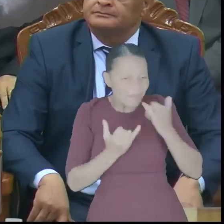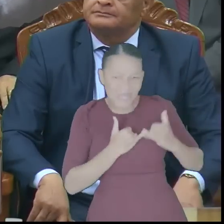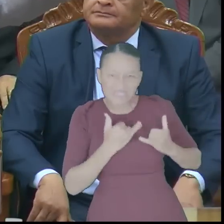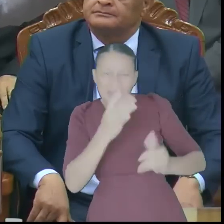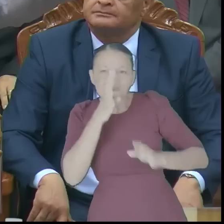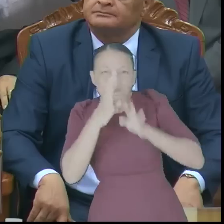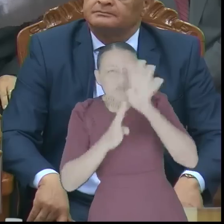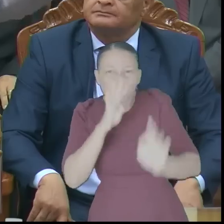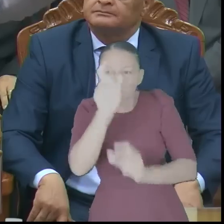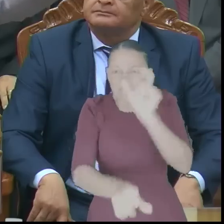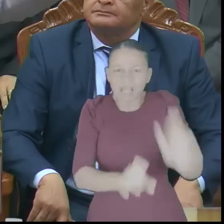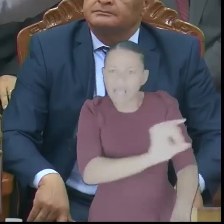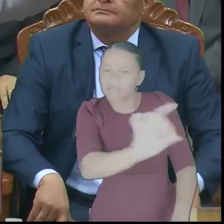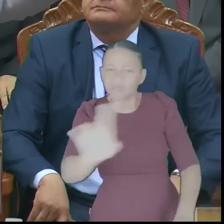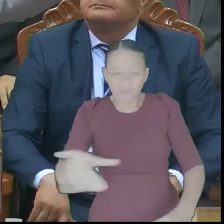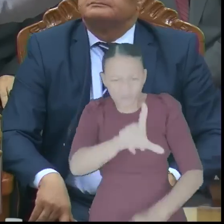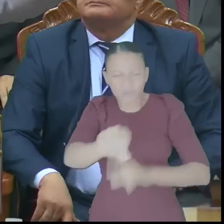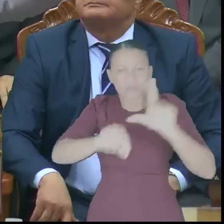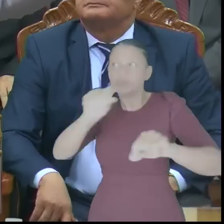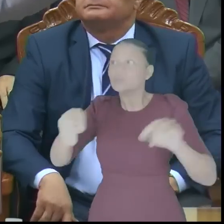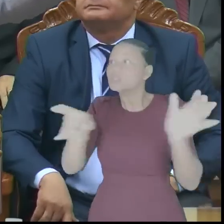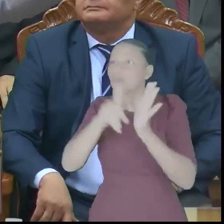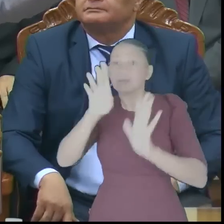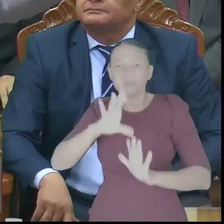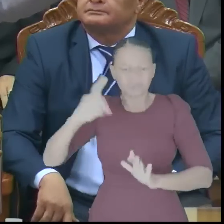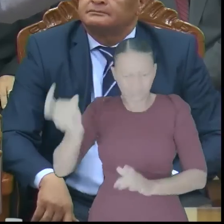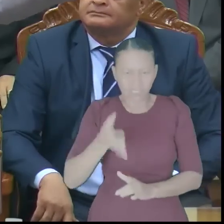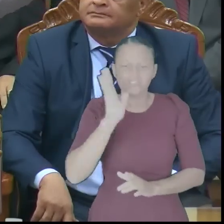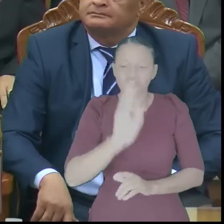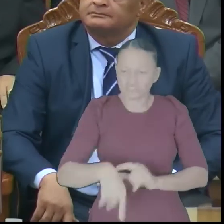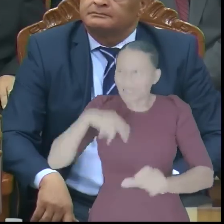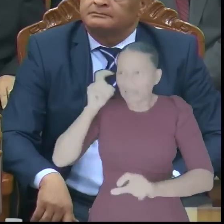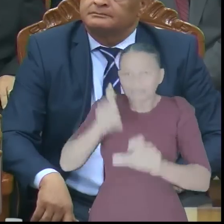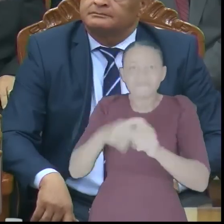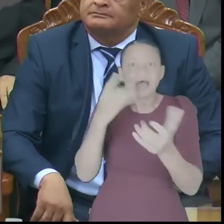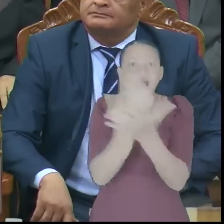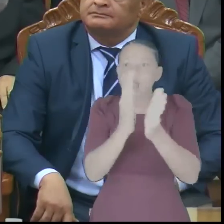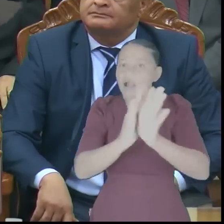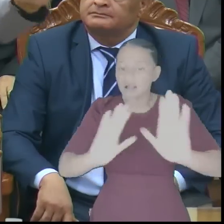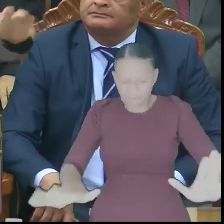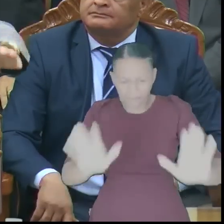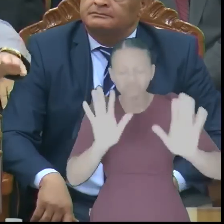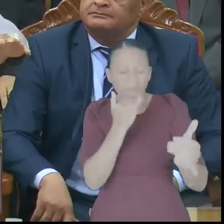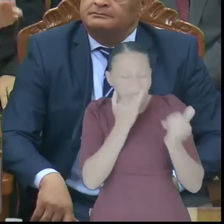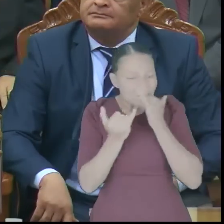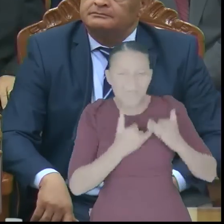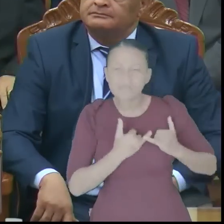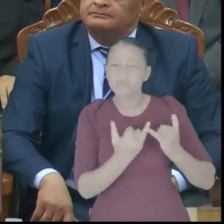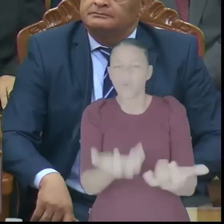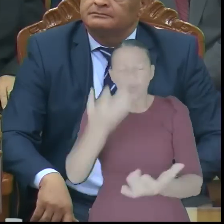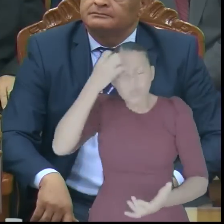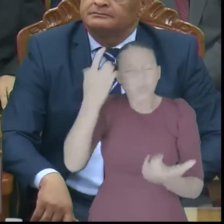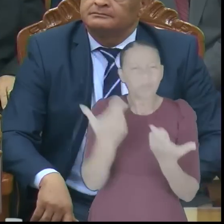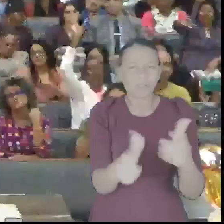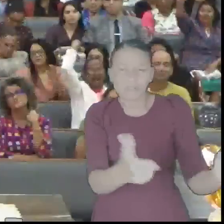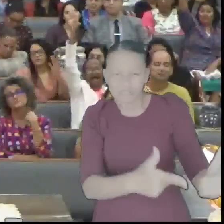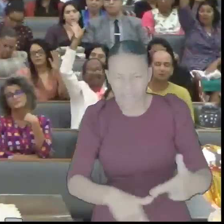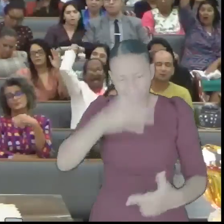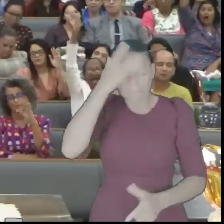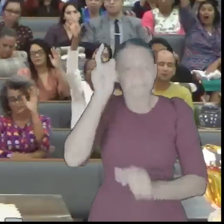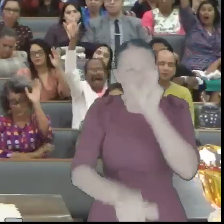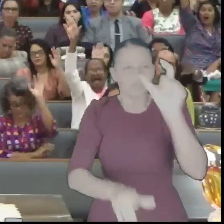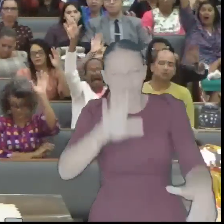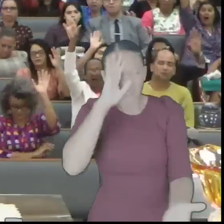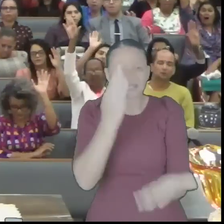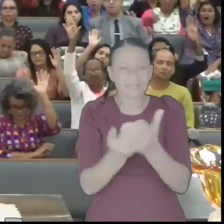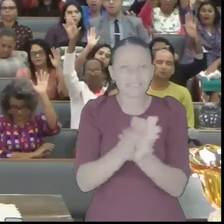os escolhidos de Deus? Se a dívida está paga, a dívida está paga, então não tem mais condenação. Tem alguém que crê na palavra?